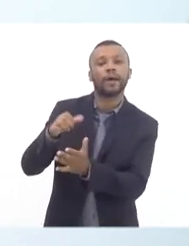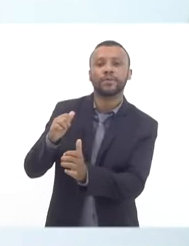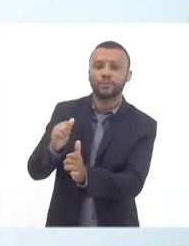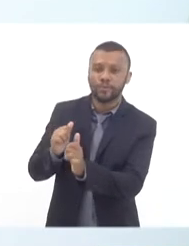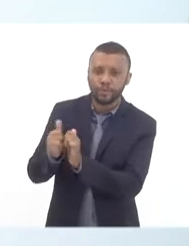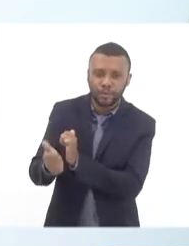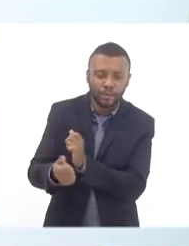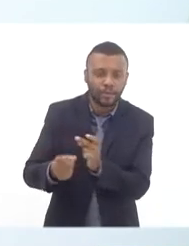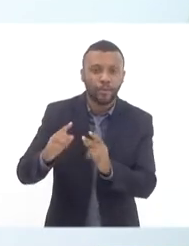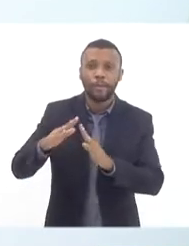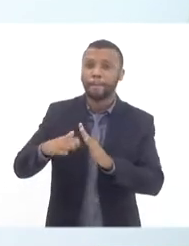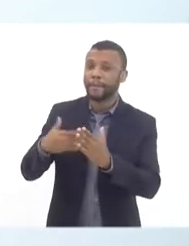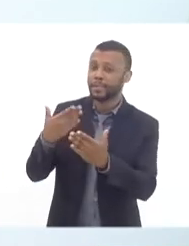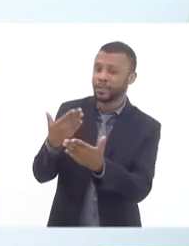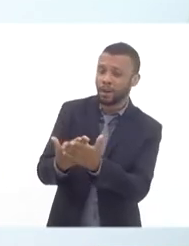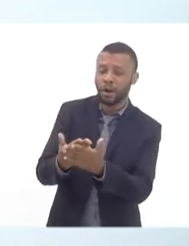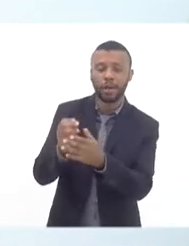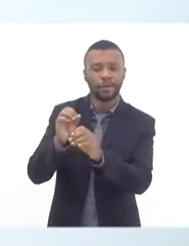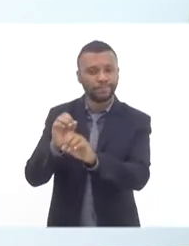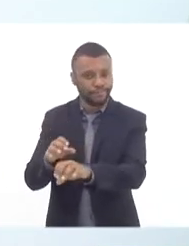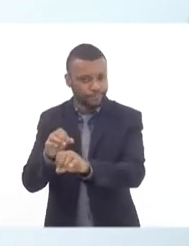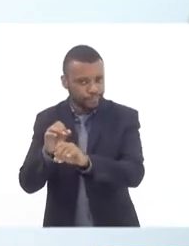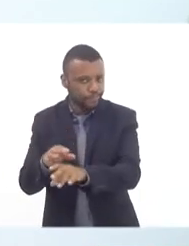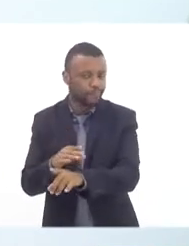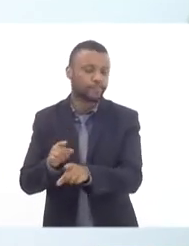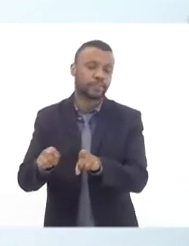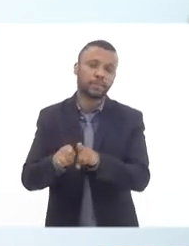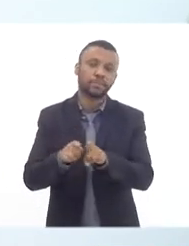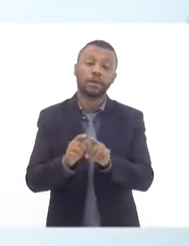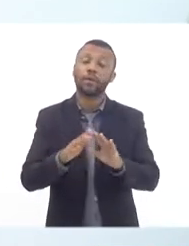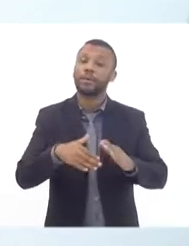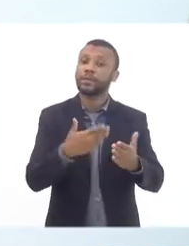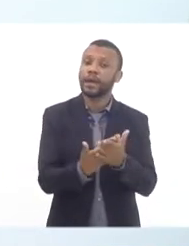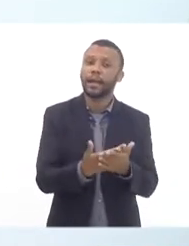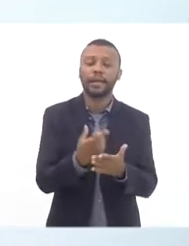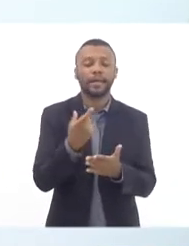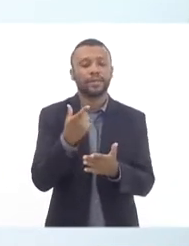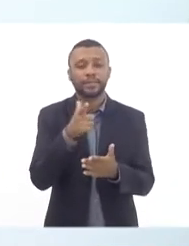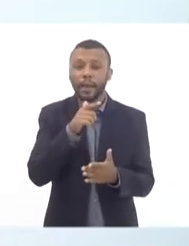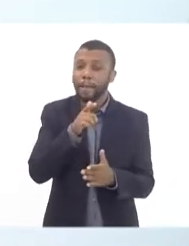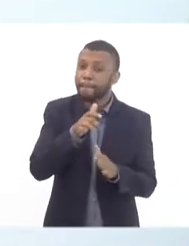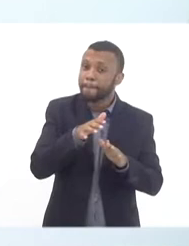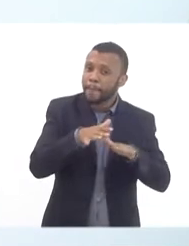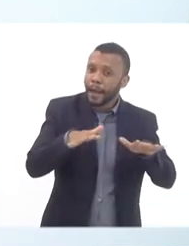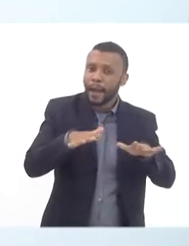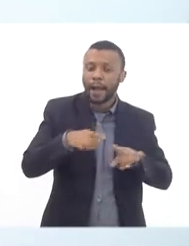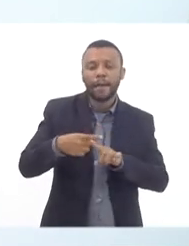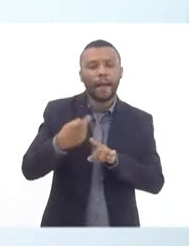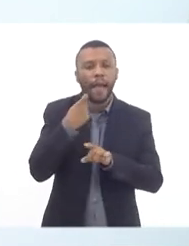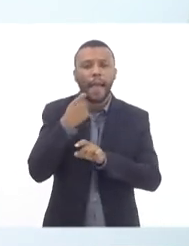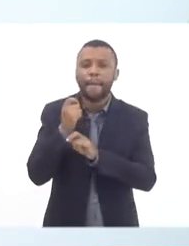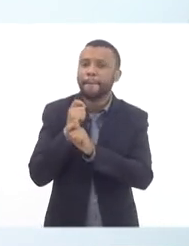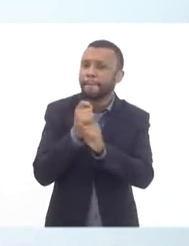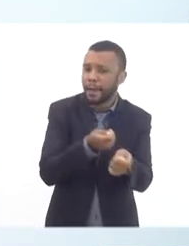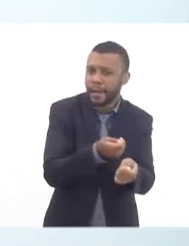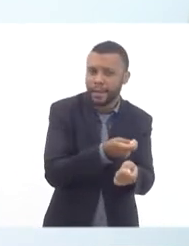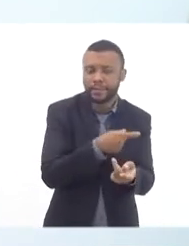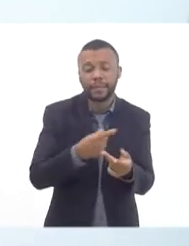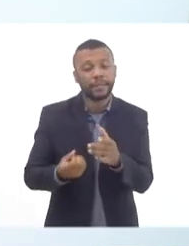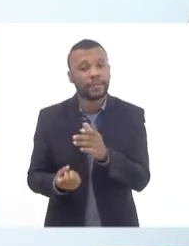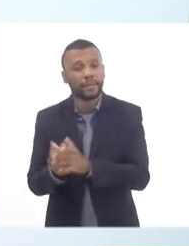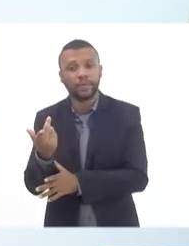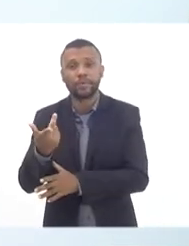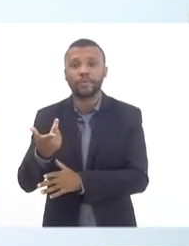saúde, a criação de uma escola de mar e pesca no Gradim, a criação de uma vila olímpica no bairro